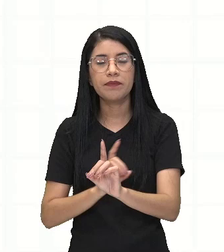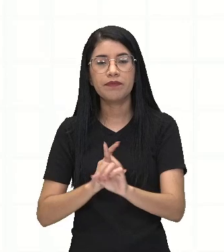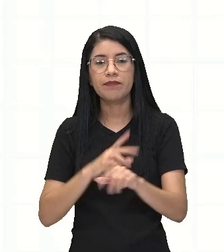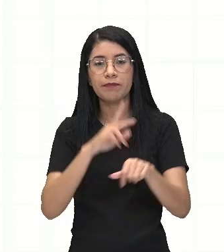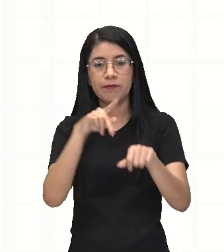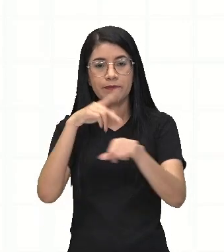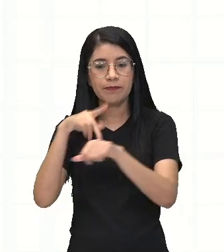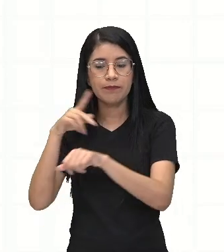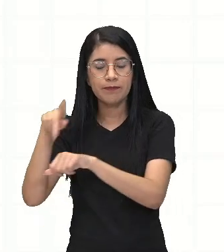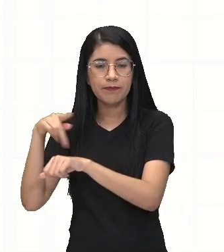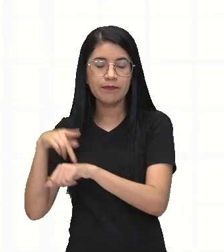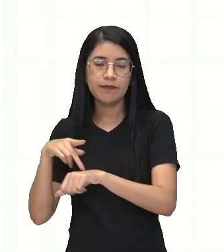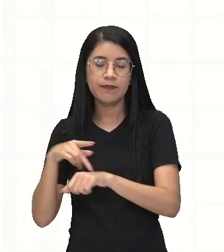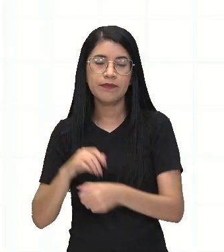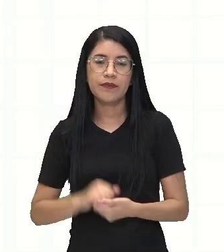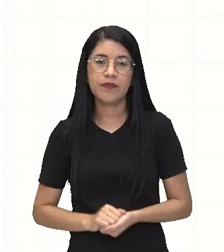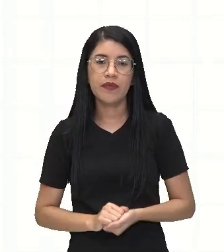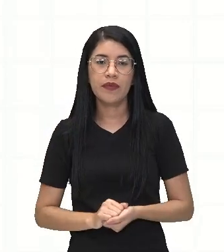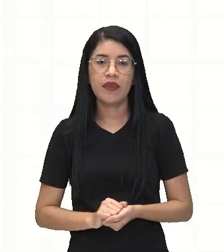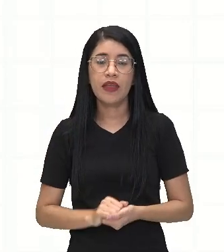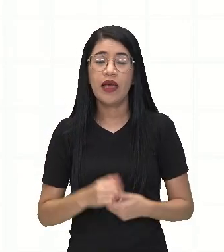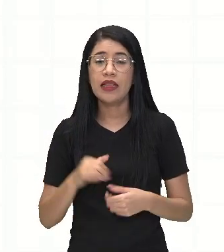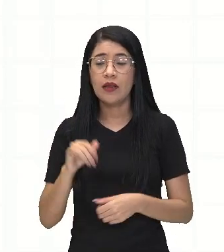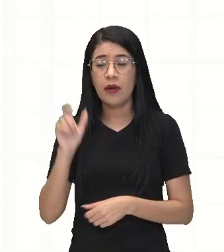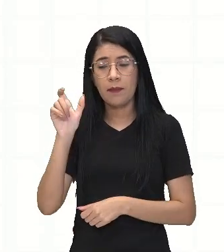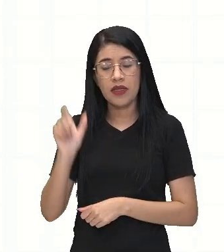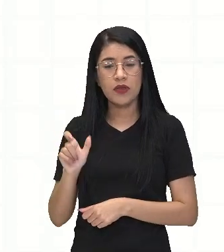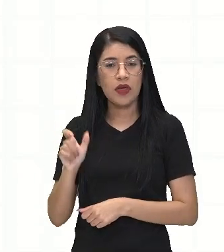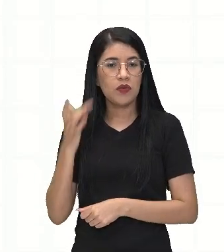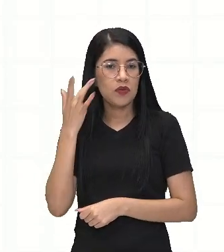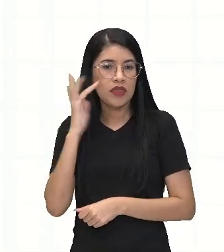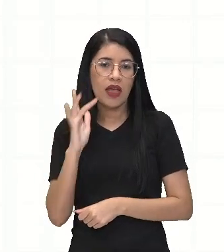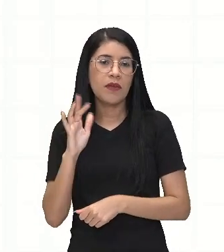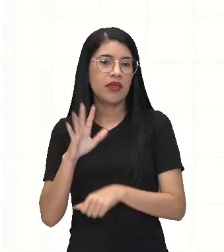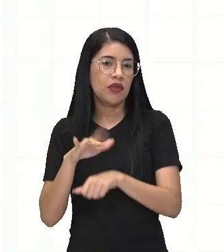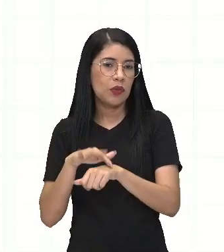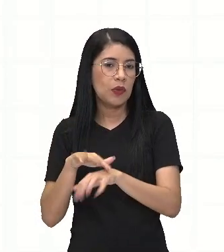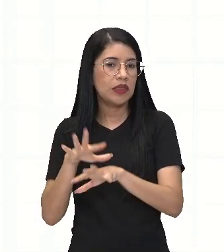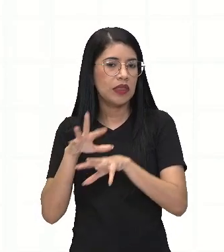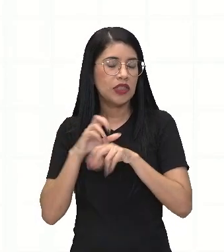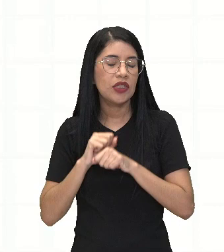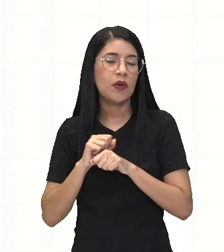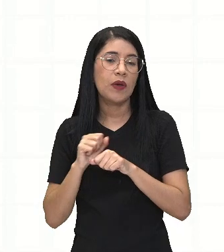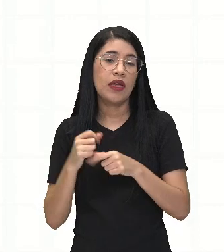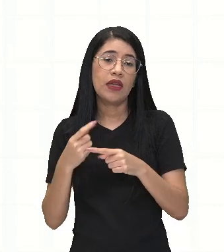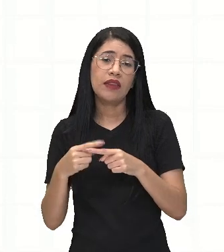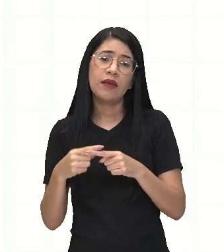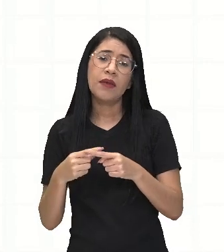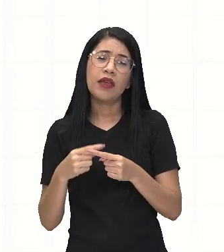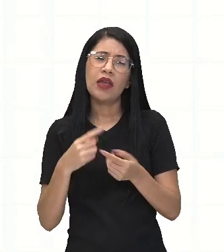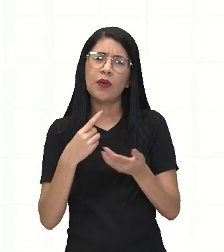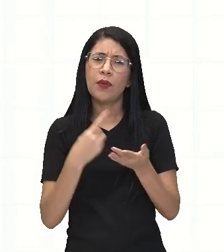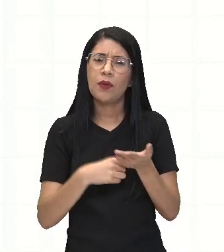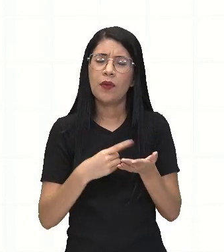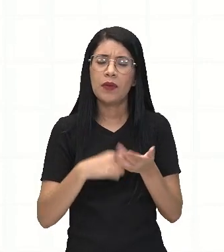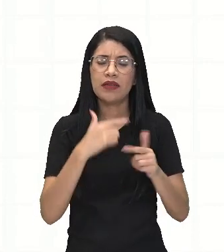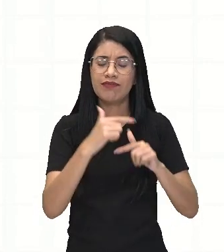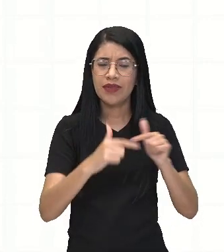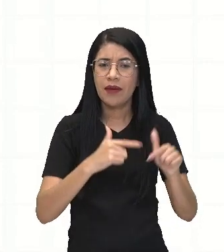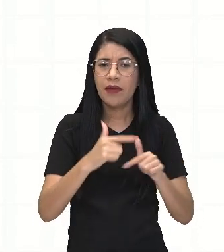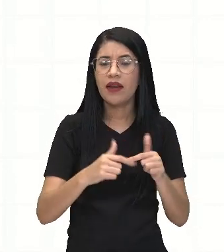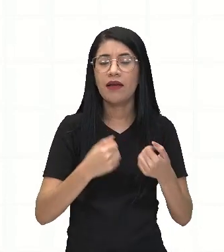pessoas, por mais que elas ainda nem saibam, ou seus compromissos de trabalho e de viagem são